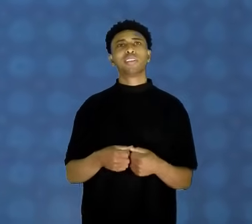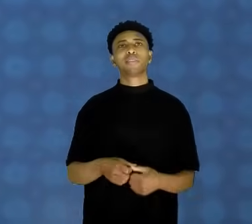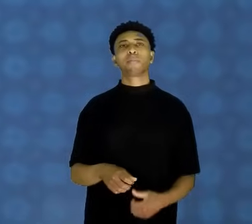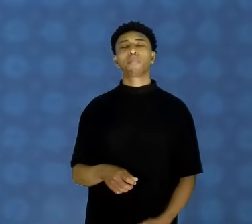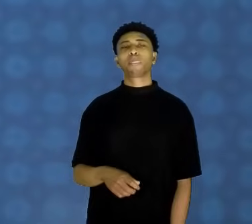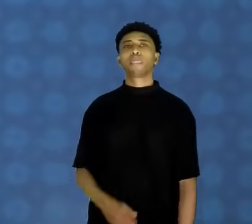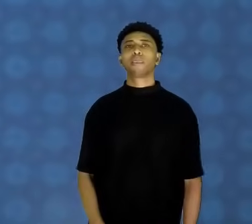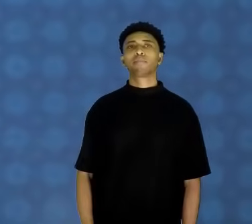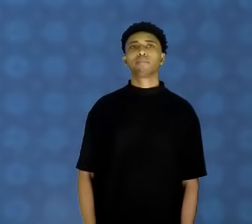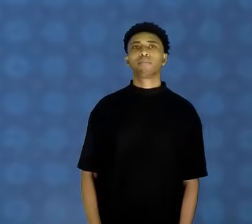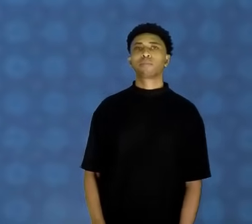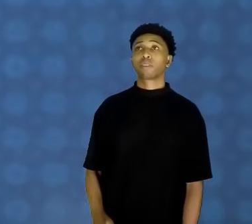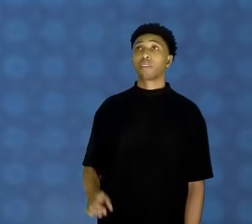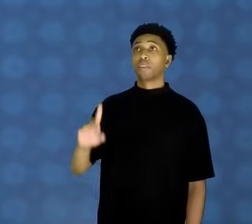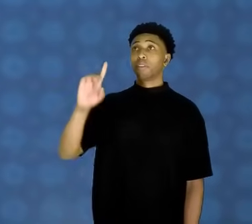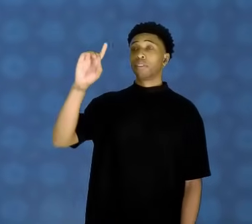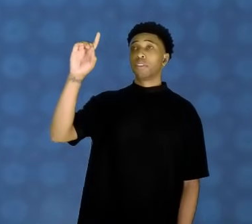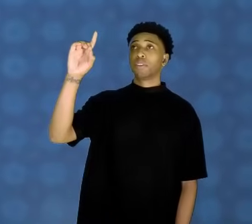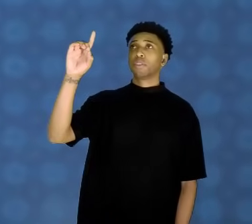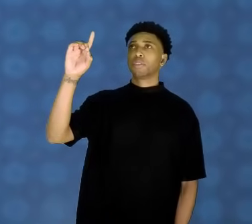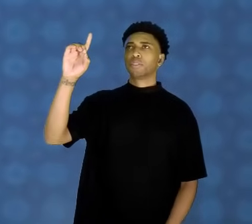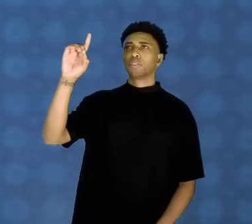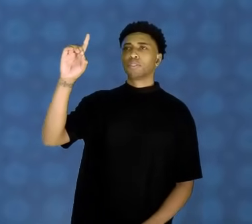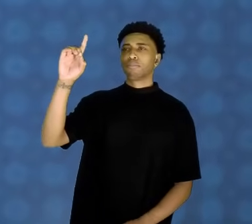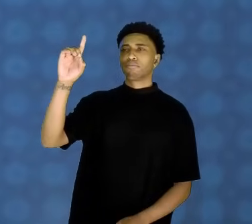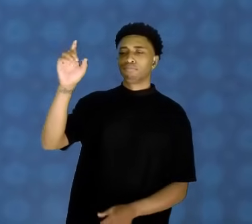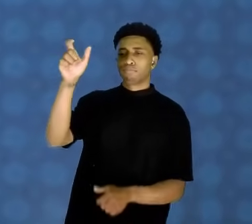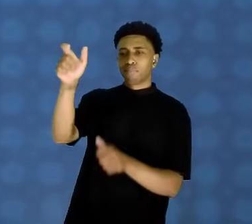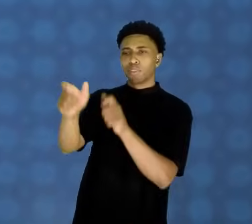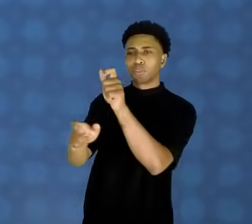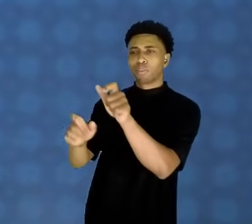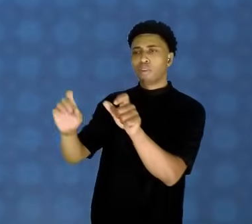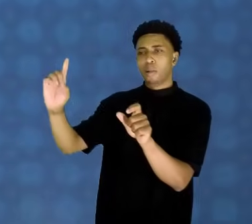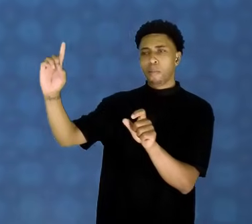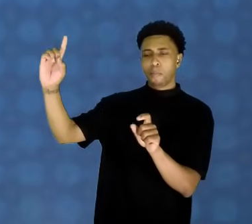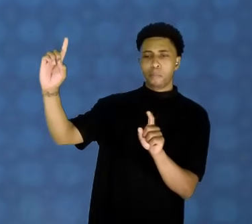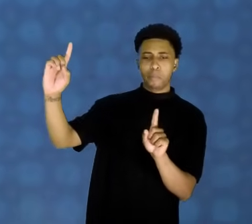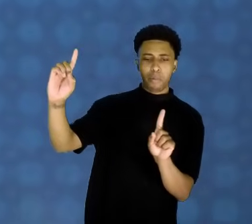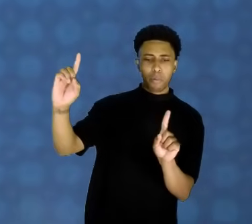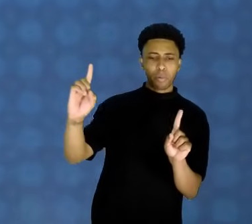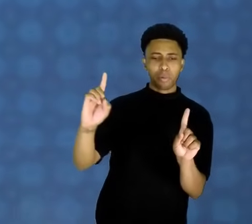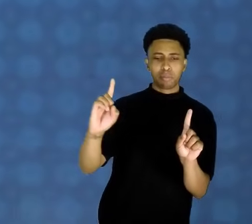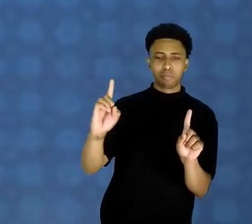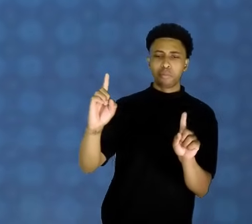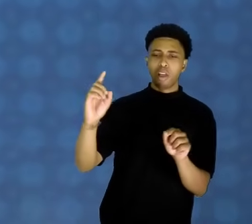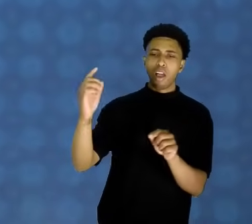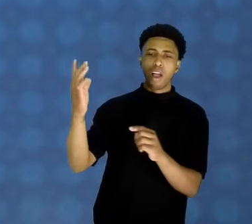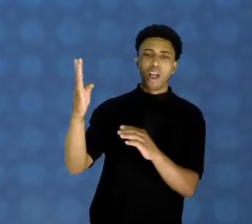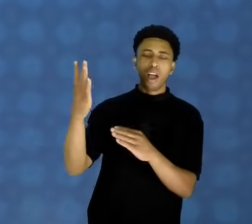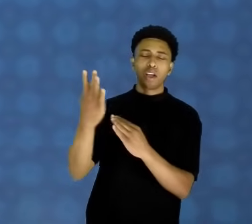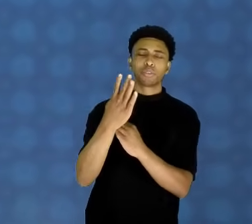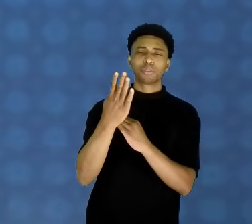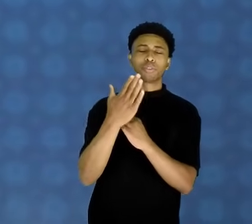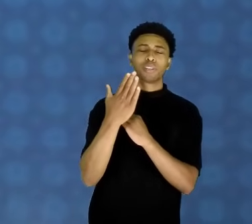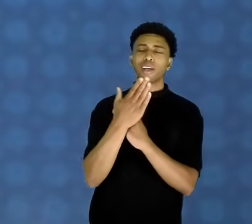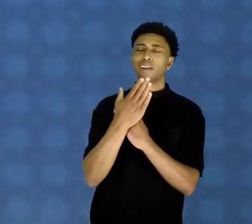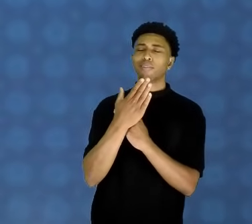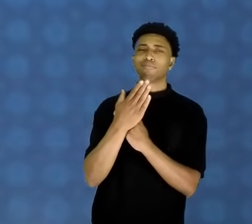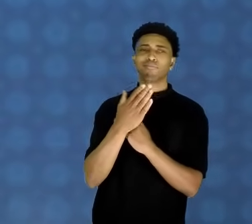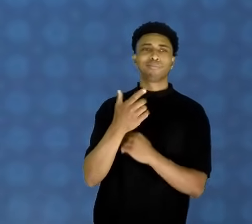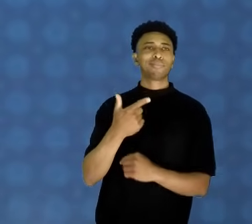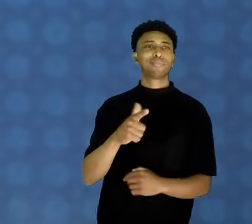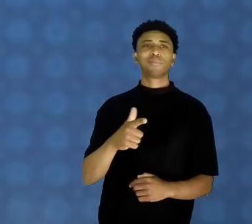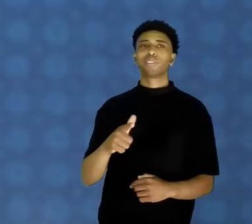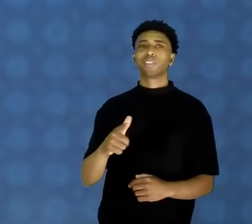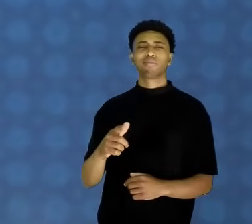a pessoa propositadamente não vai te ajudar. Ela tem o recurso, ela tem a resposta, ela tem, mas